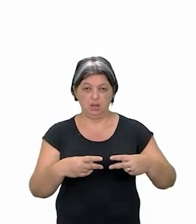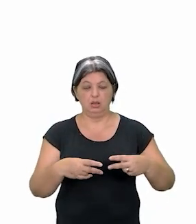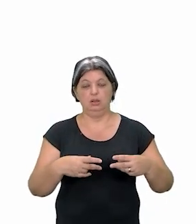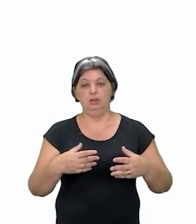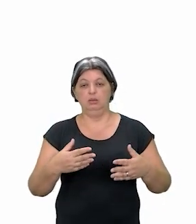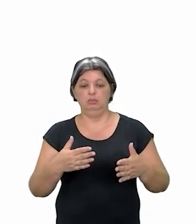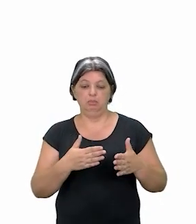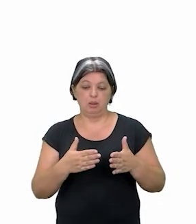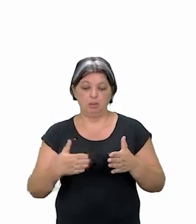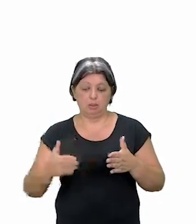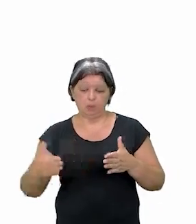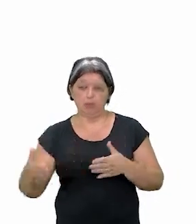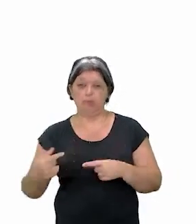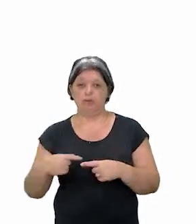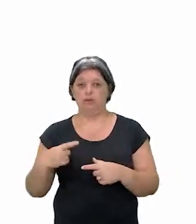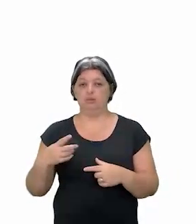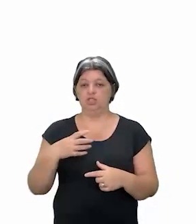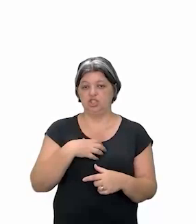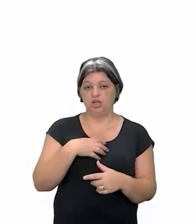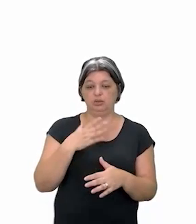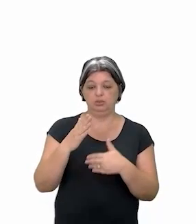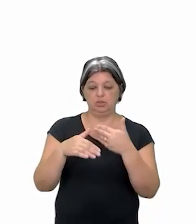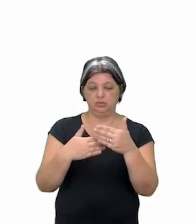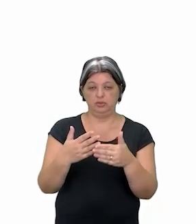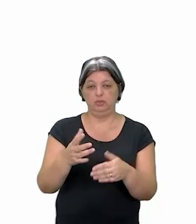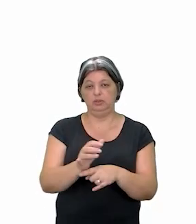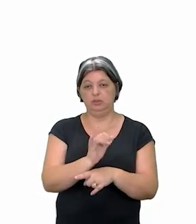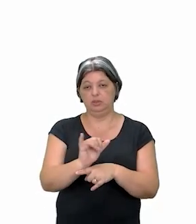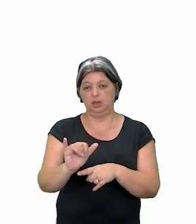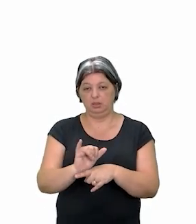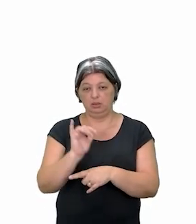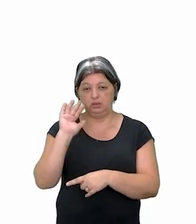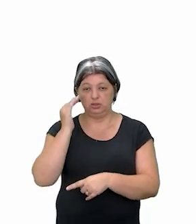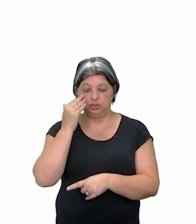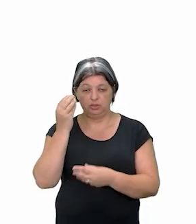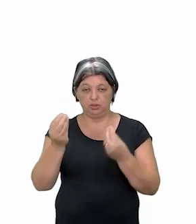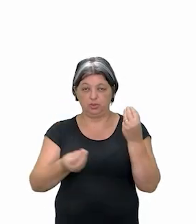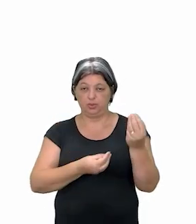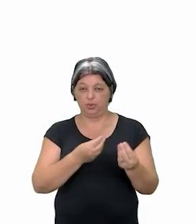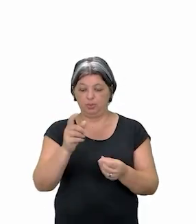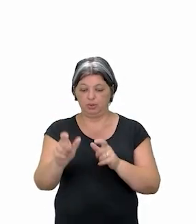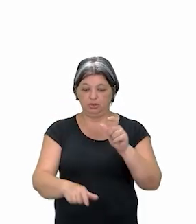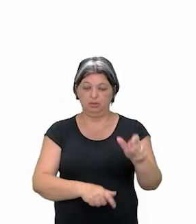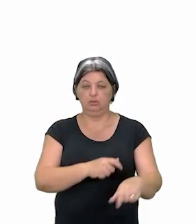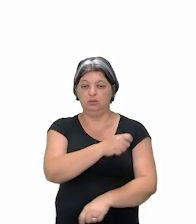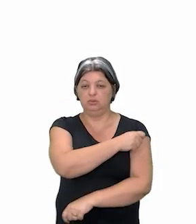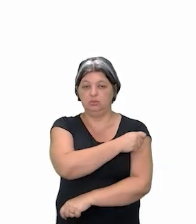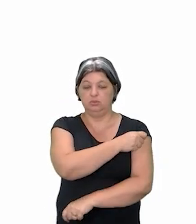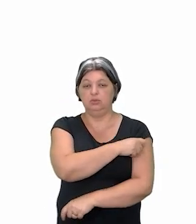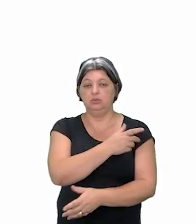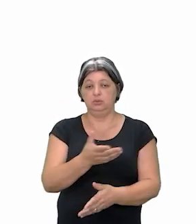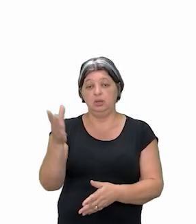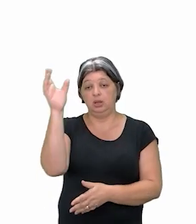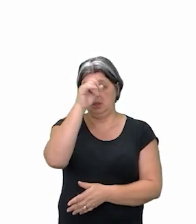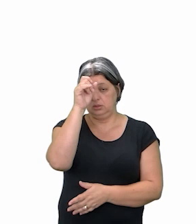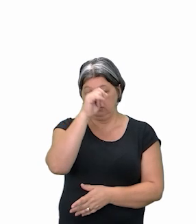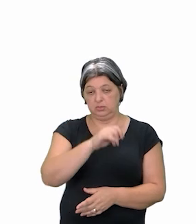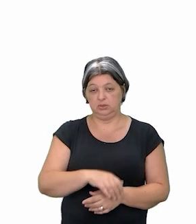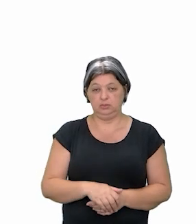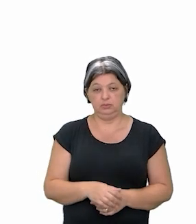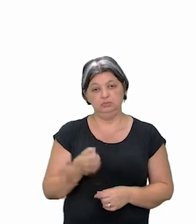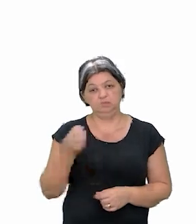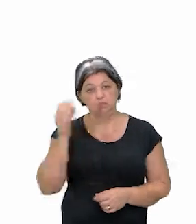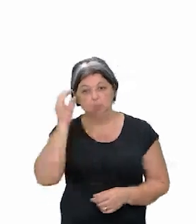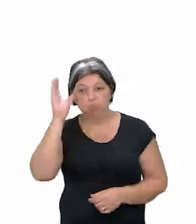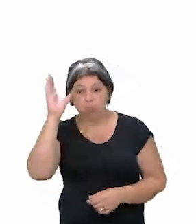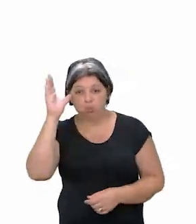aí maneiras e desenvolvendo maneiras de entender como está se dando essa aprendizagem dos estudantes. Ela busca, então, ó, tá lá no